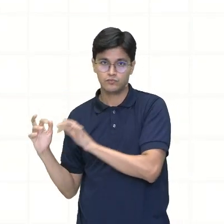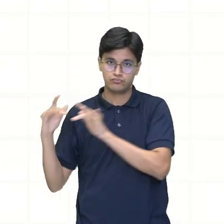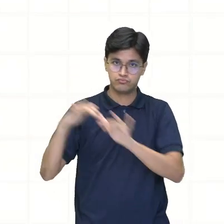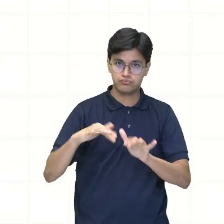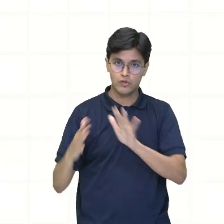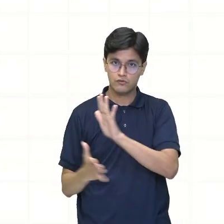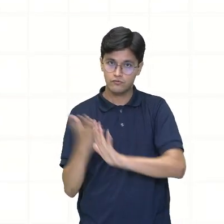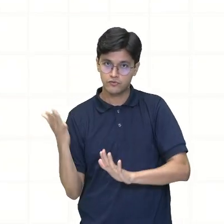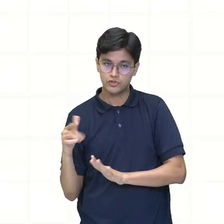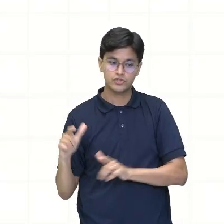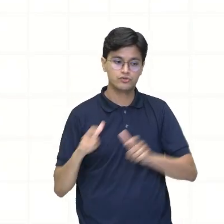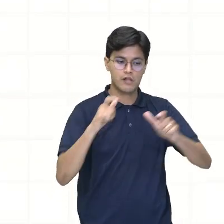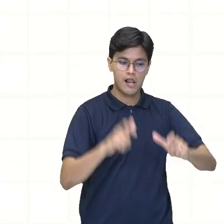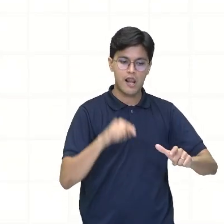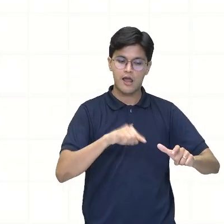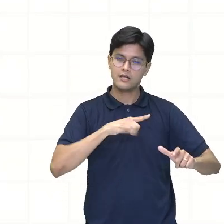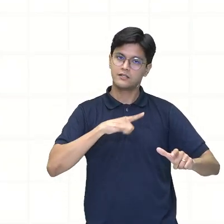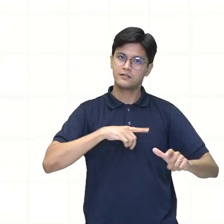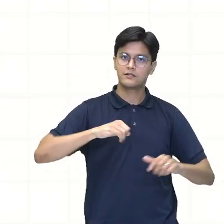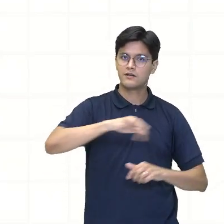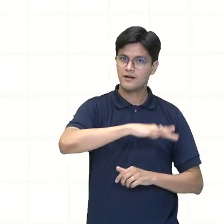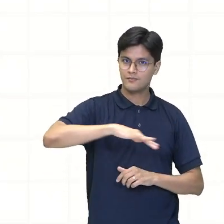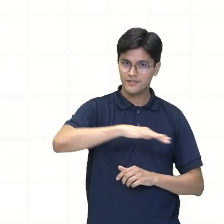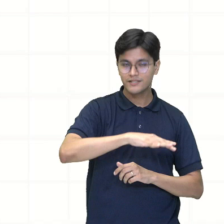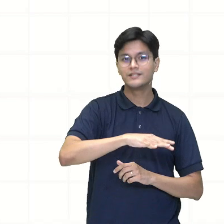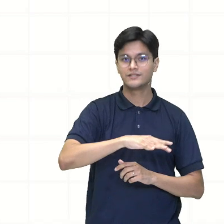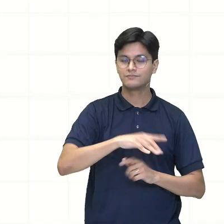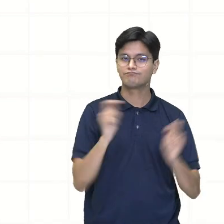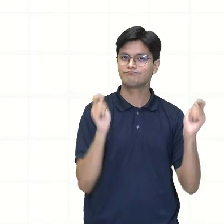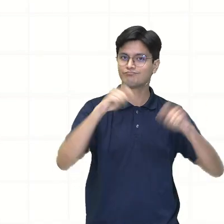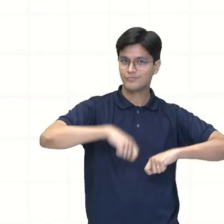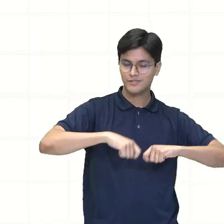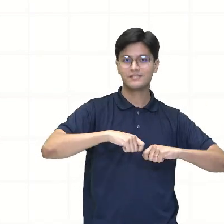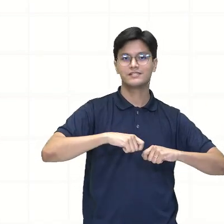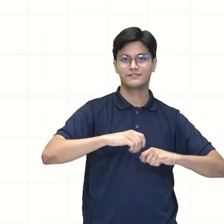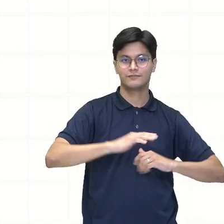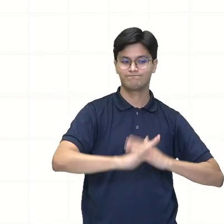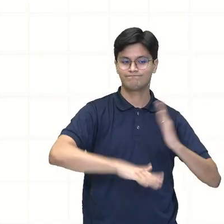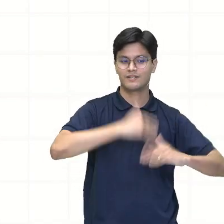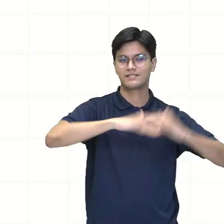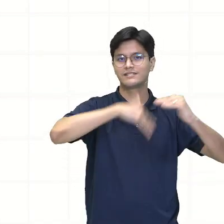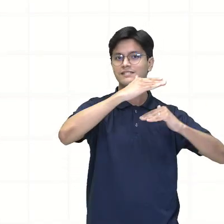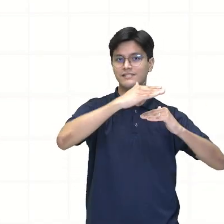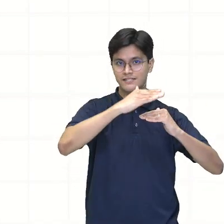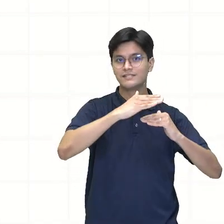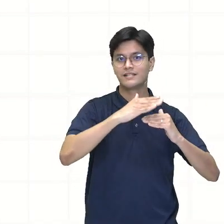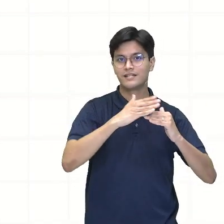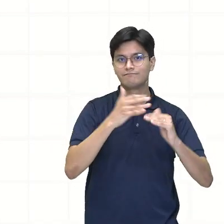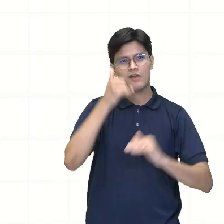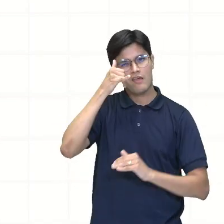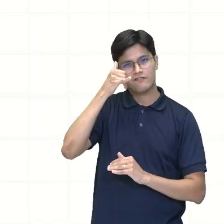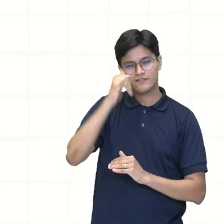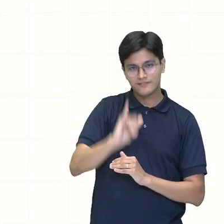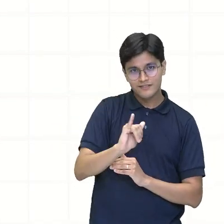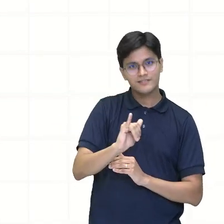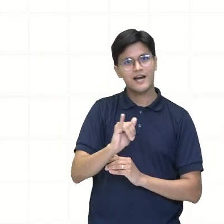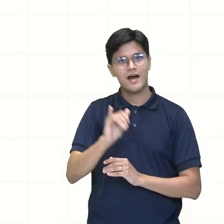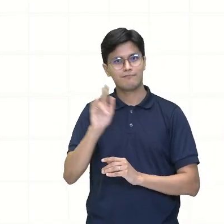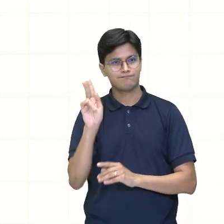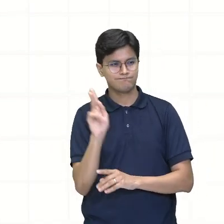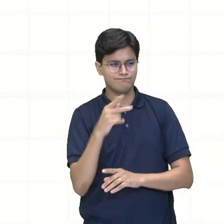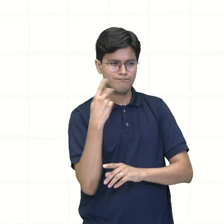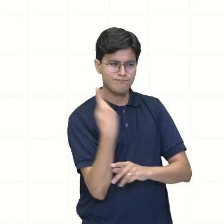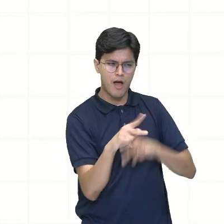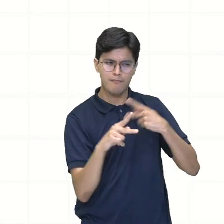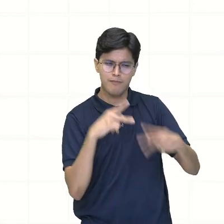um ambiente propício para que eles pudessem se desenvolver longe dos castigos físicos e da imposição